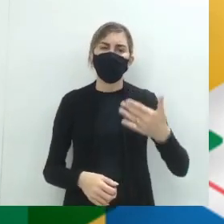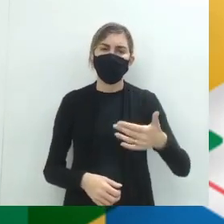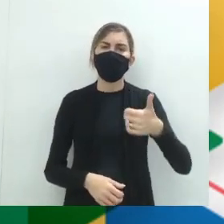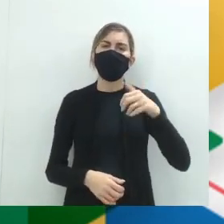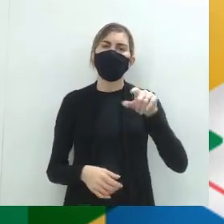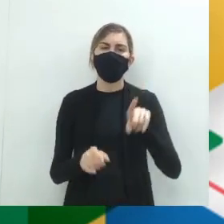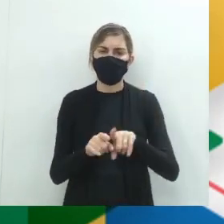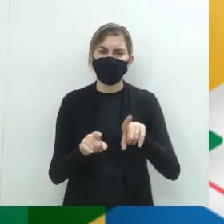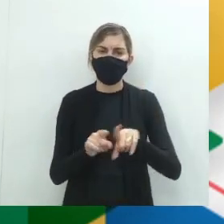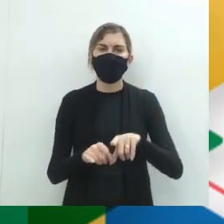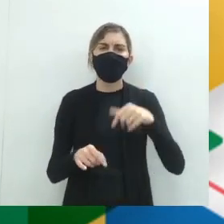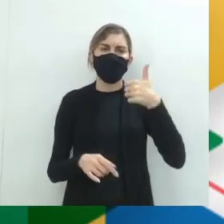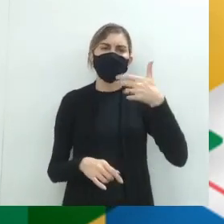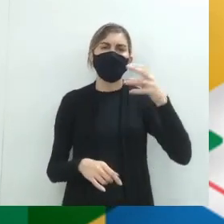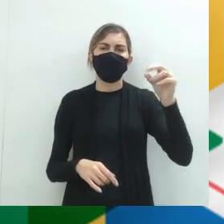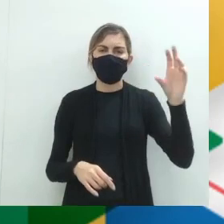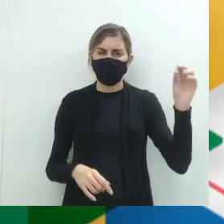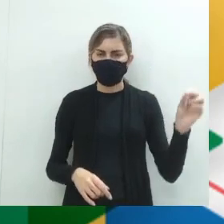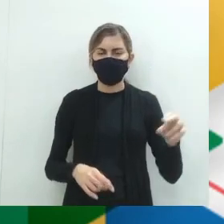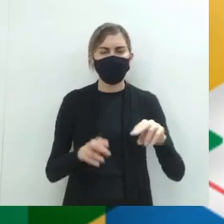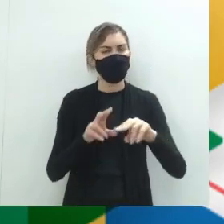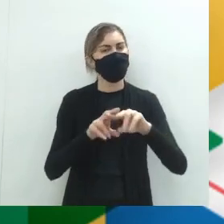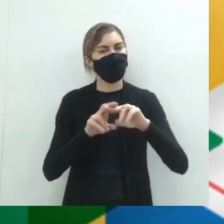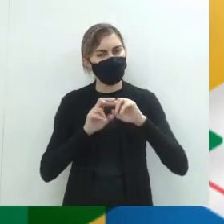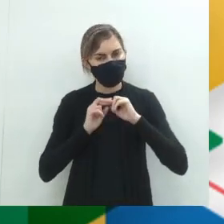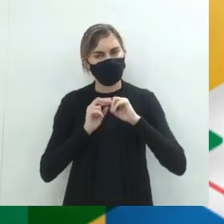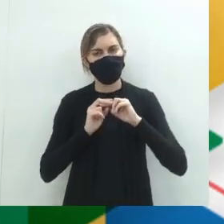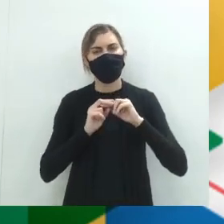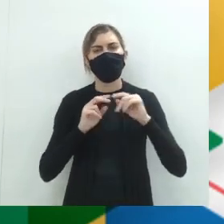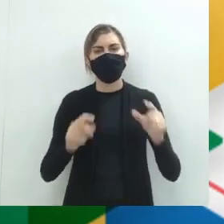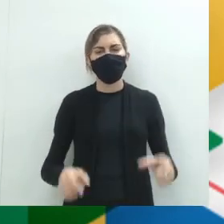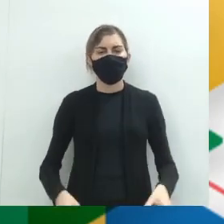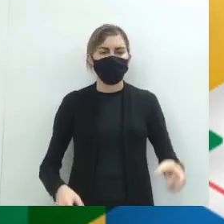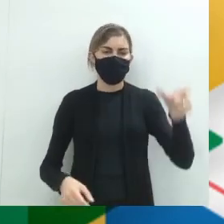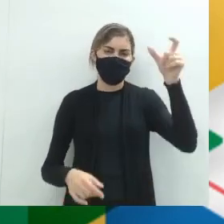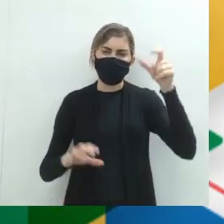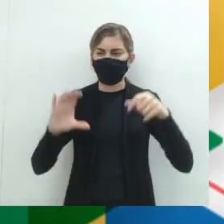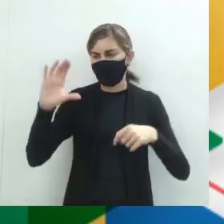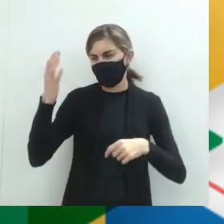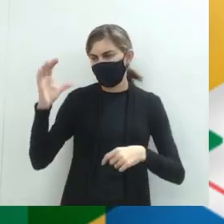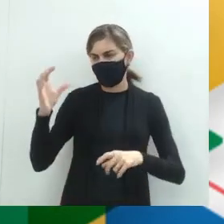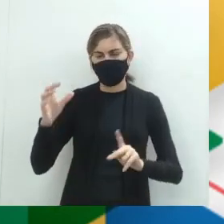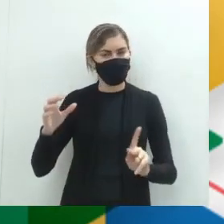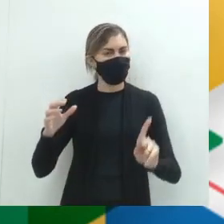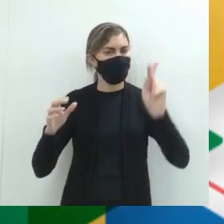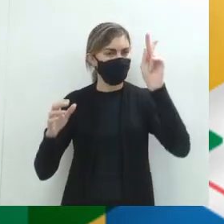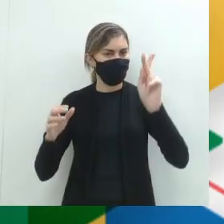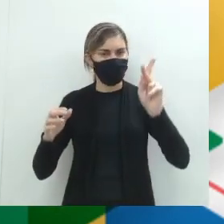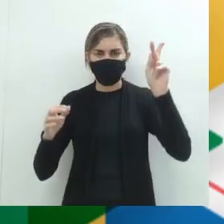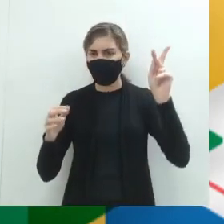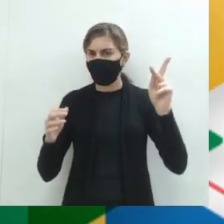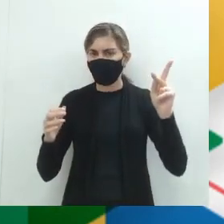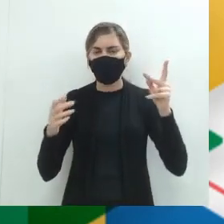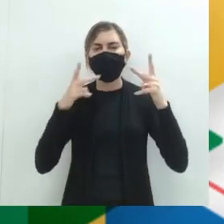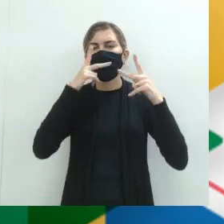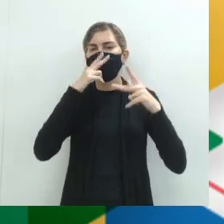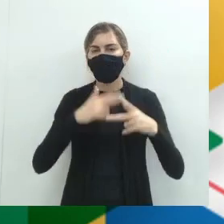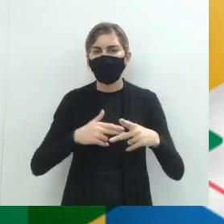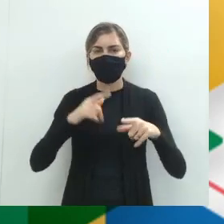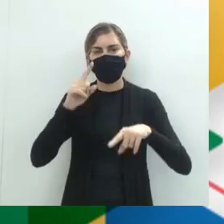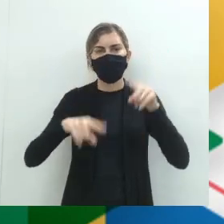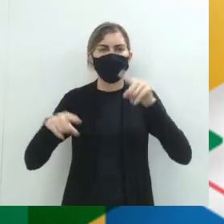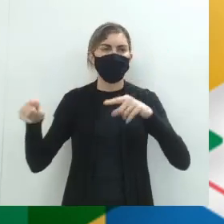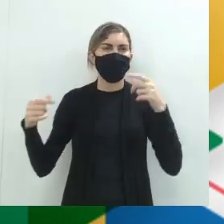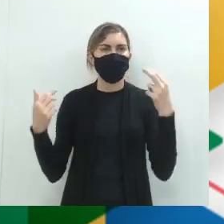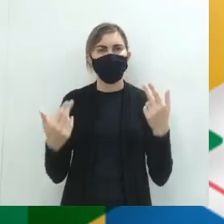bem, também 100. Então é por isso que a escala Celsius e a escala Kelvin, elas guardam a mesma